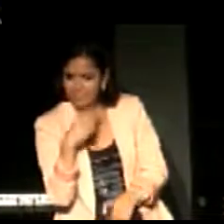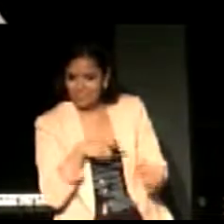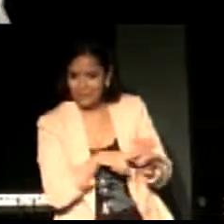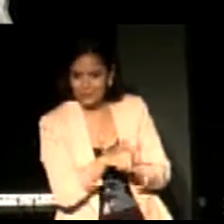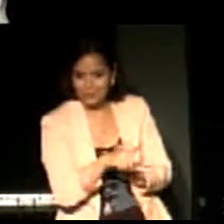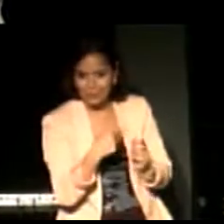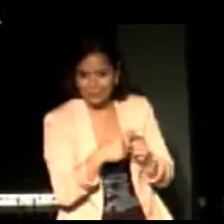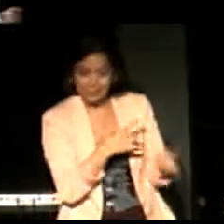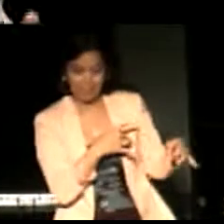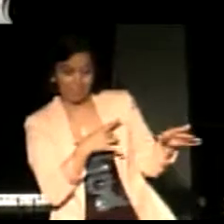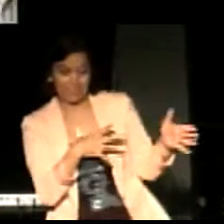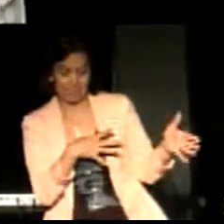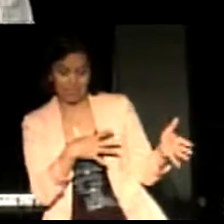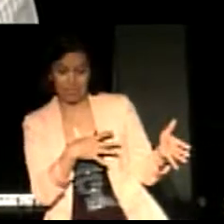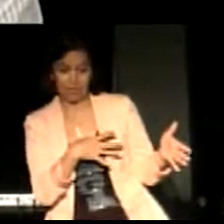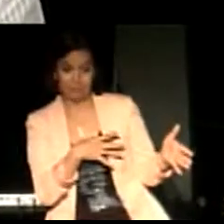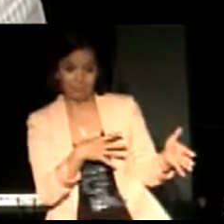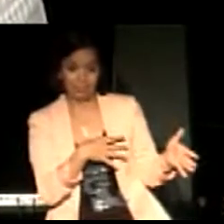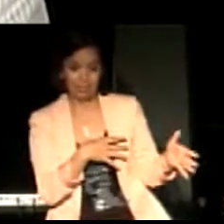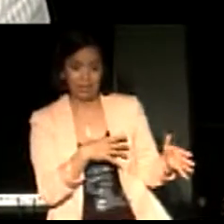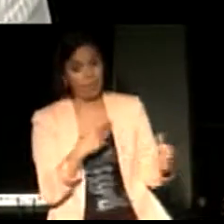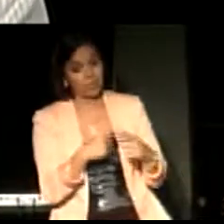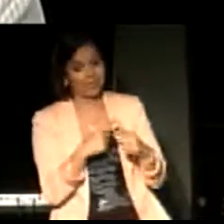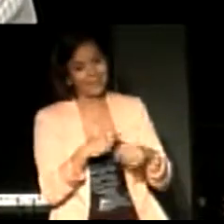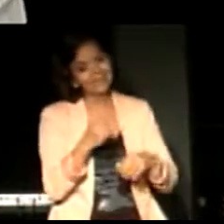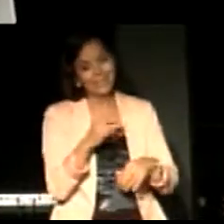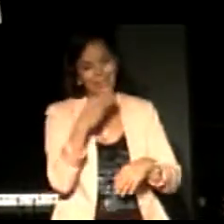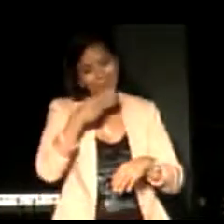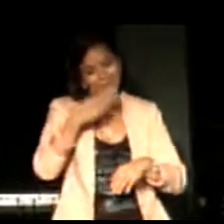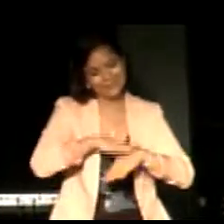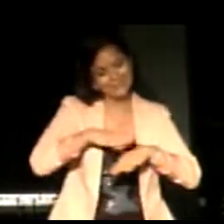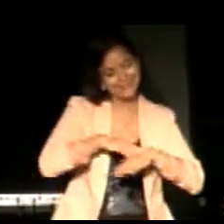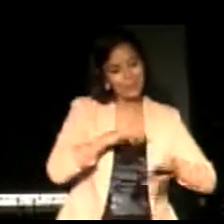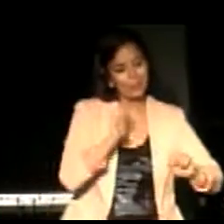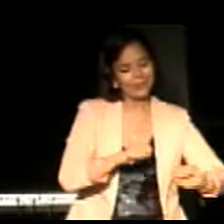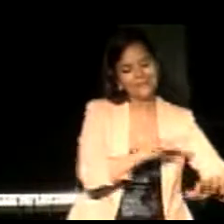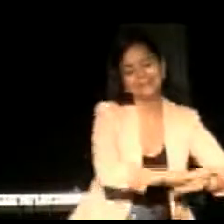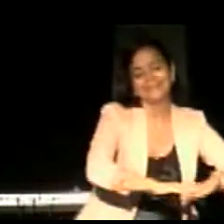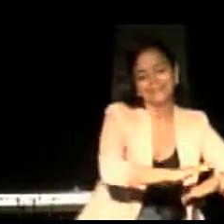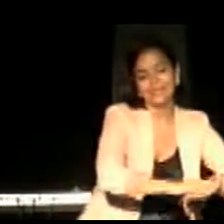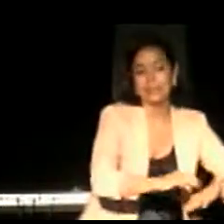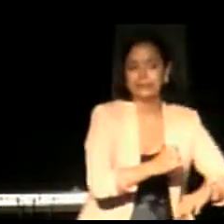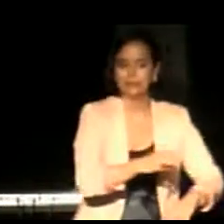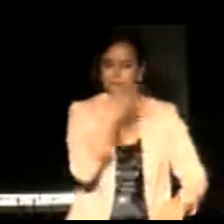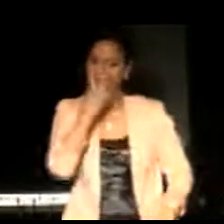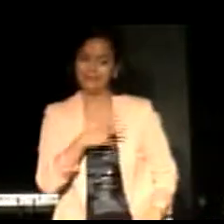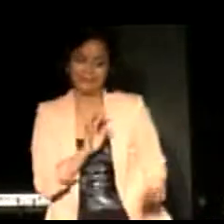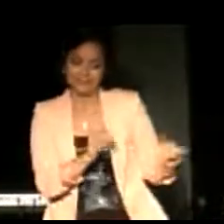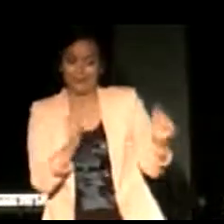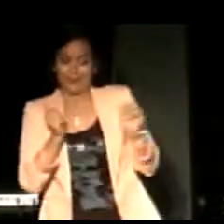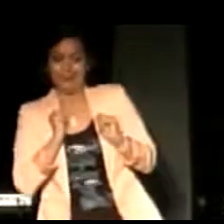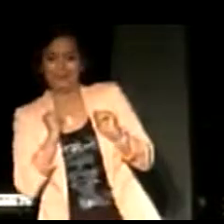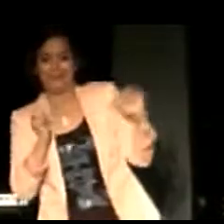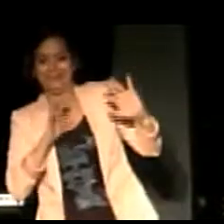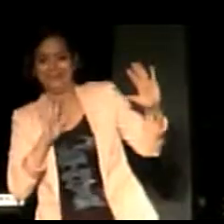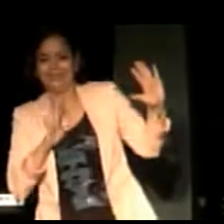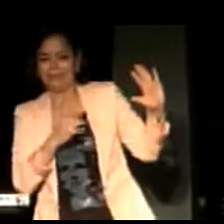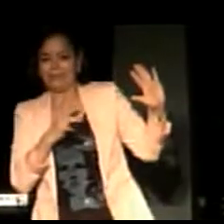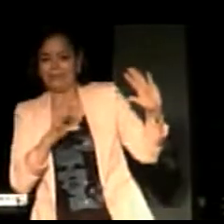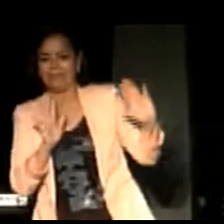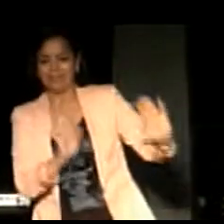que quer dele. Não é bem verdade. Claro que tem a sua relação. Mas eu quero voltar a